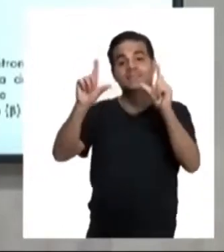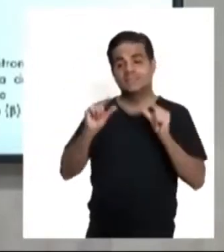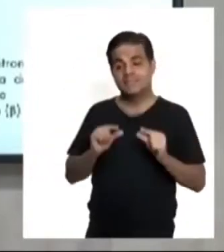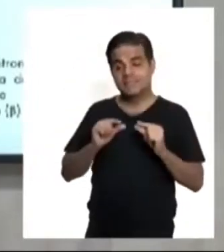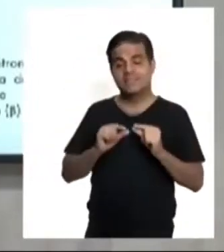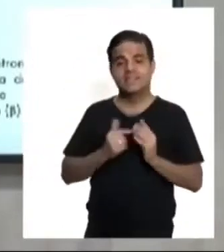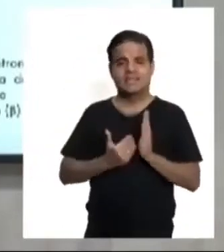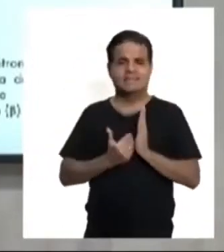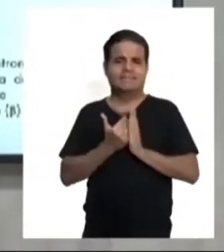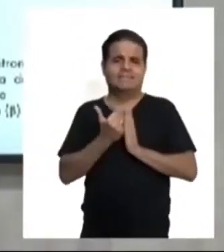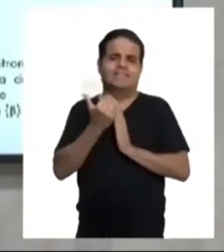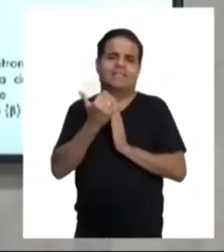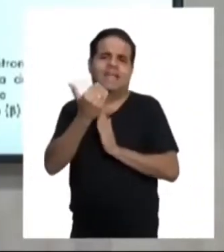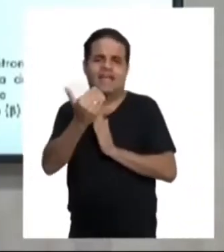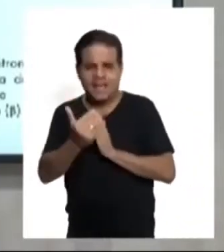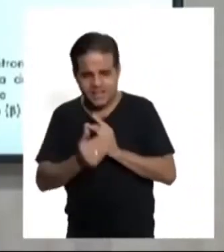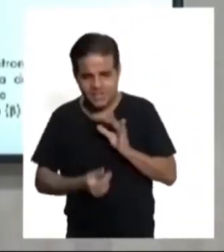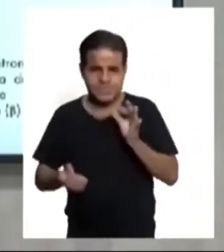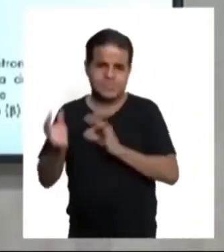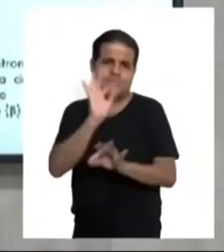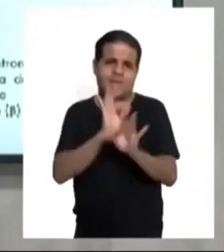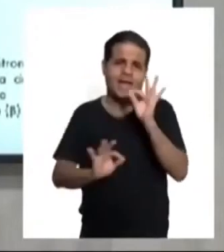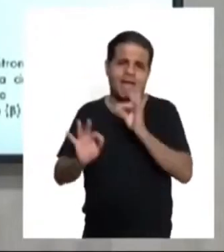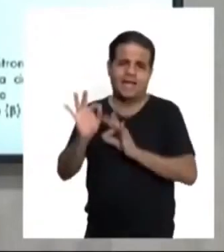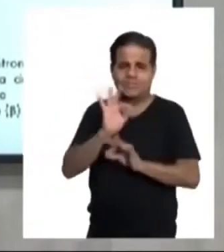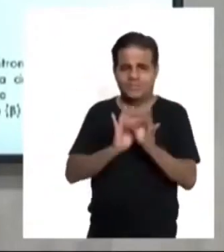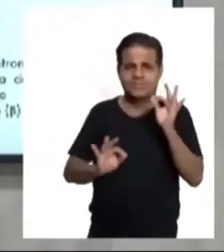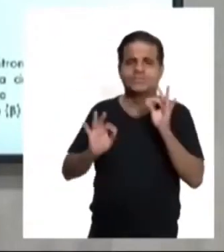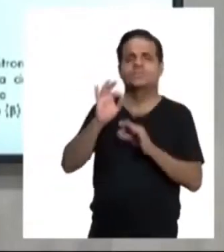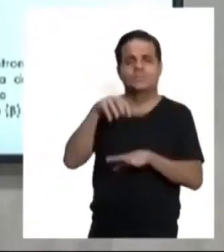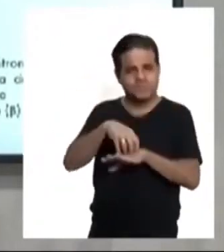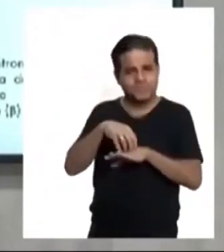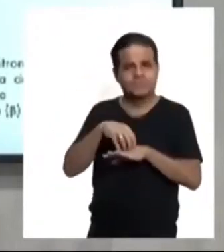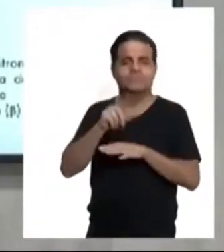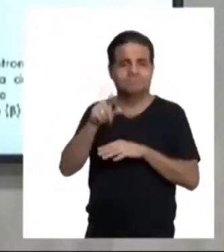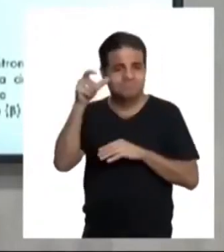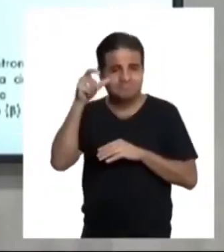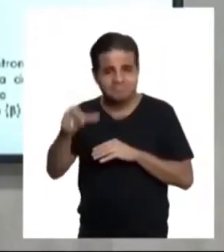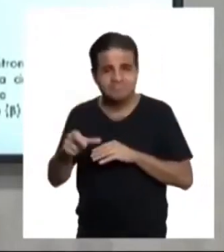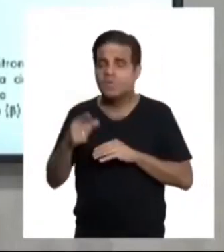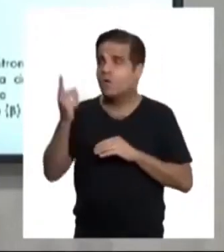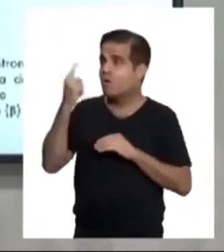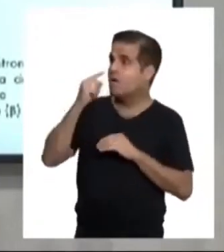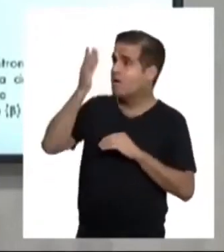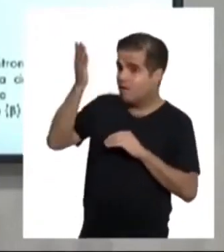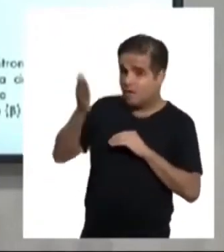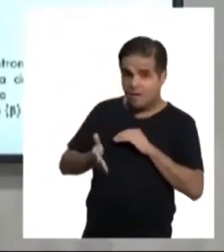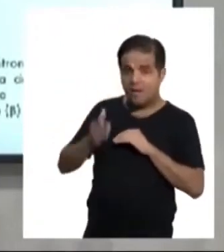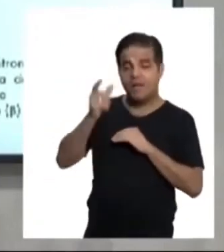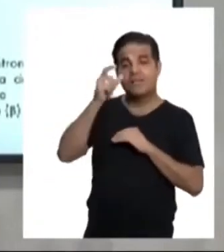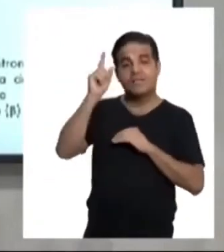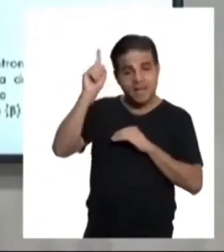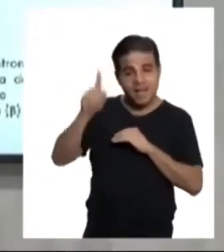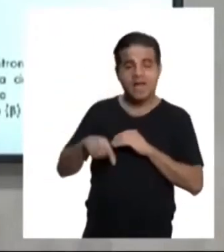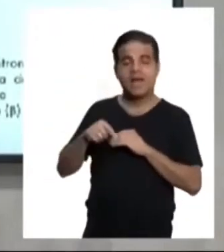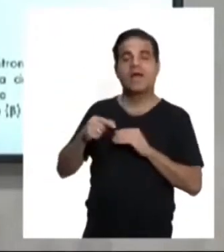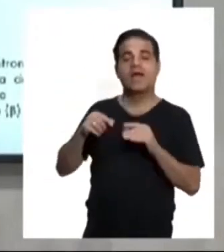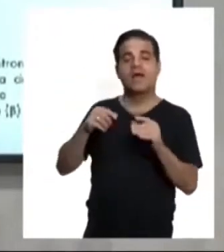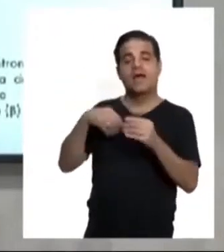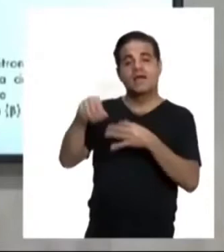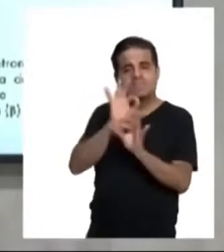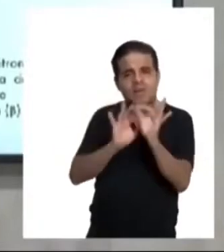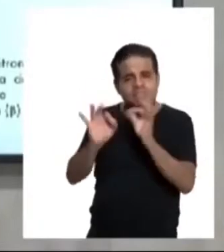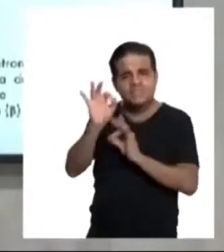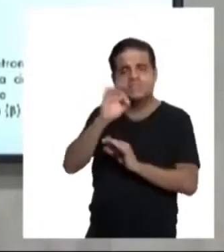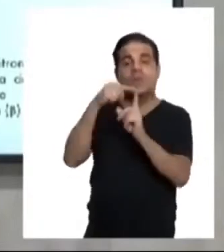aquele excesso de partículas do núcleo. Ok? Olha que interessante. Agora, olha que mais interessante ainda, essa partícula é uma